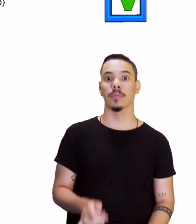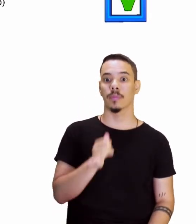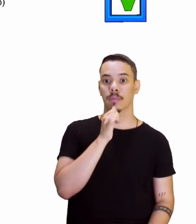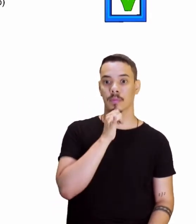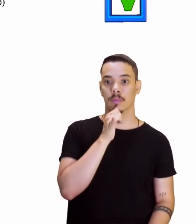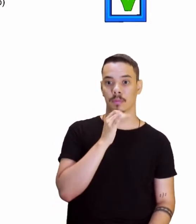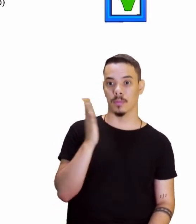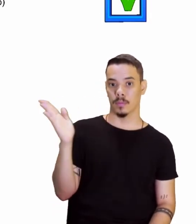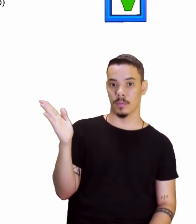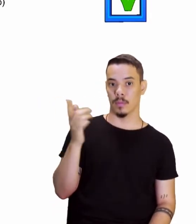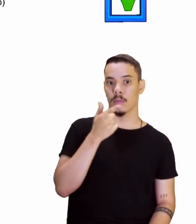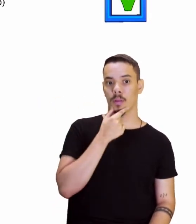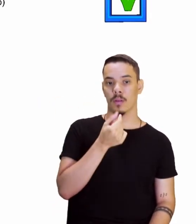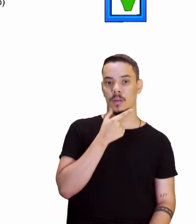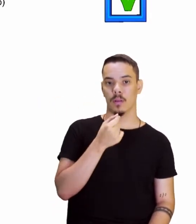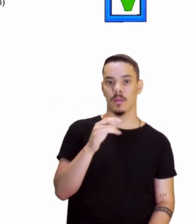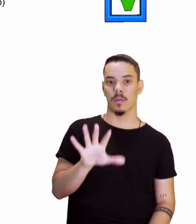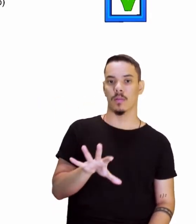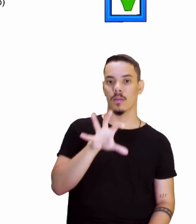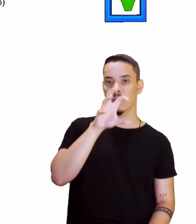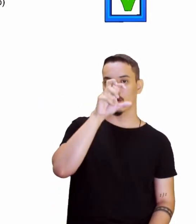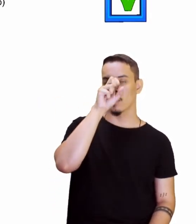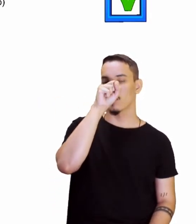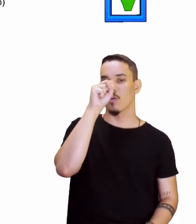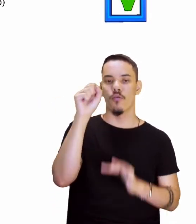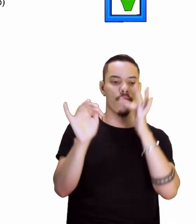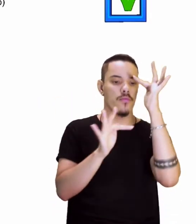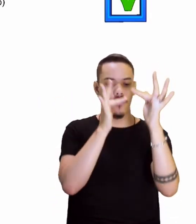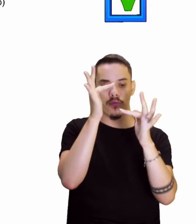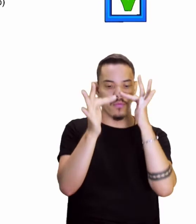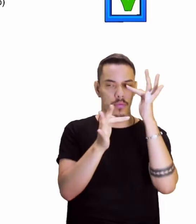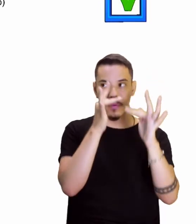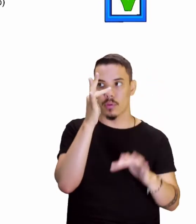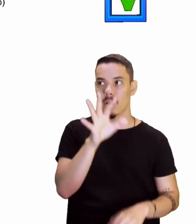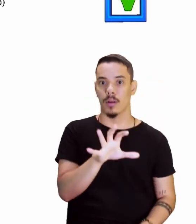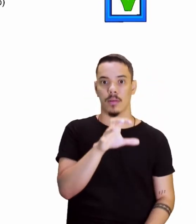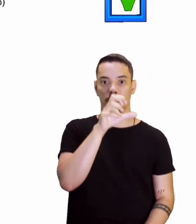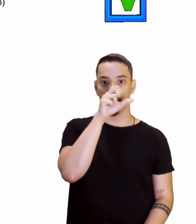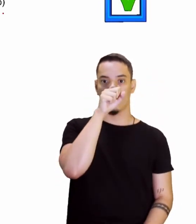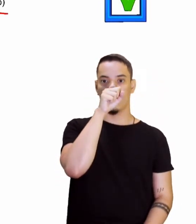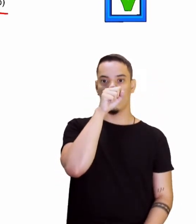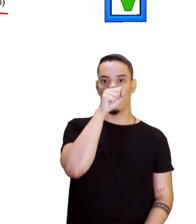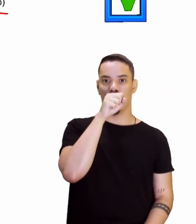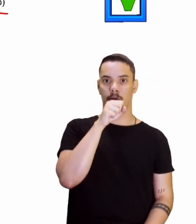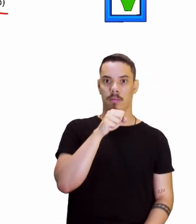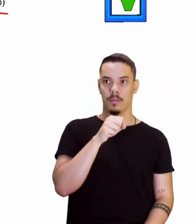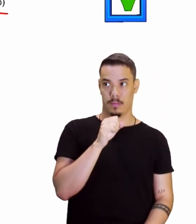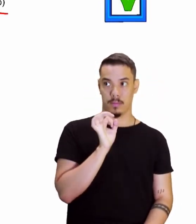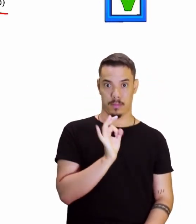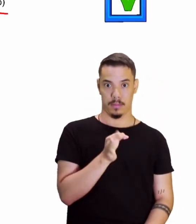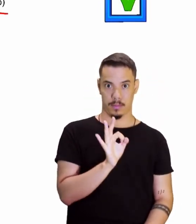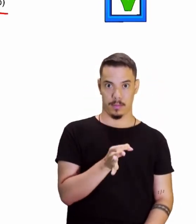Calixto aspirou o aroma das flores, que é um trechinho de Camilo Castelo Branco, ó.